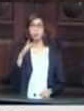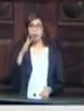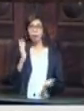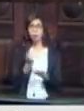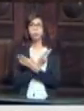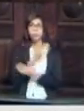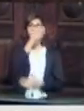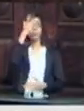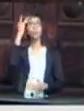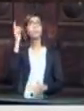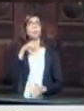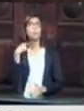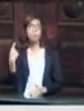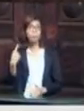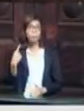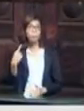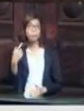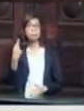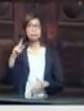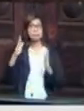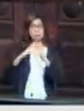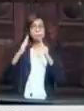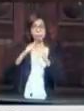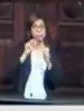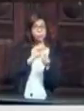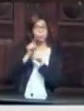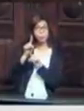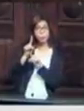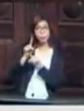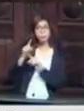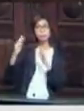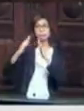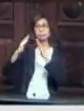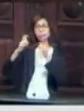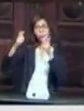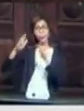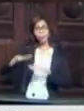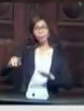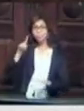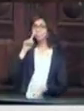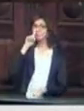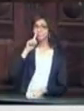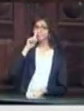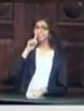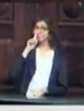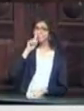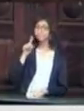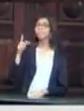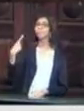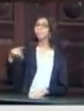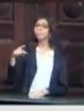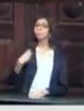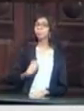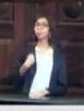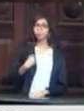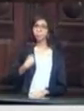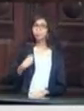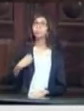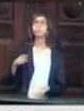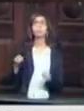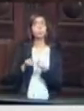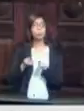aí, retirando das suas casas em áreas de risco, colocando em